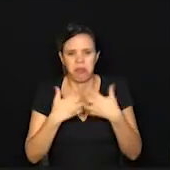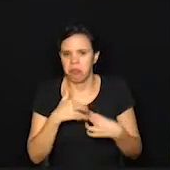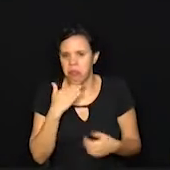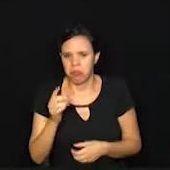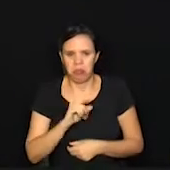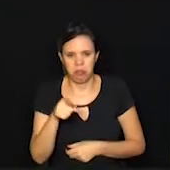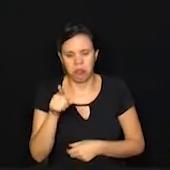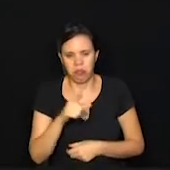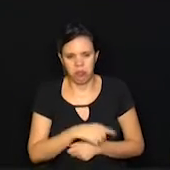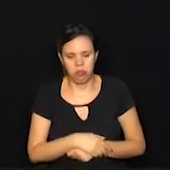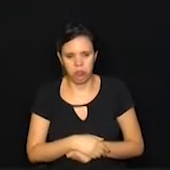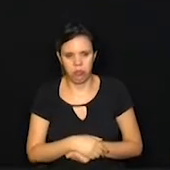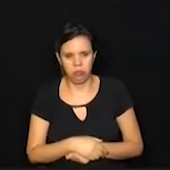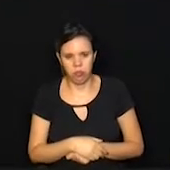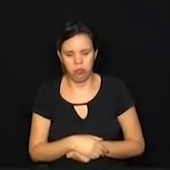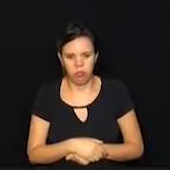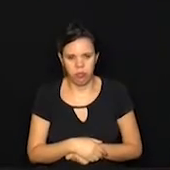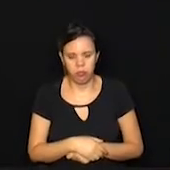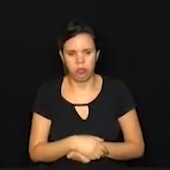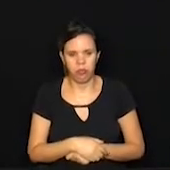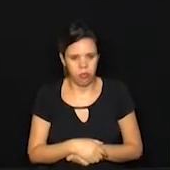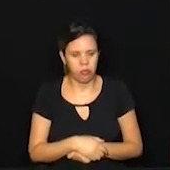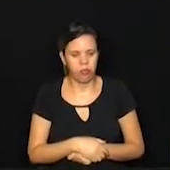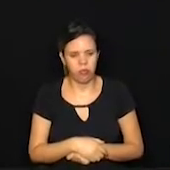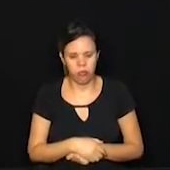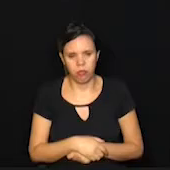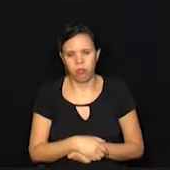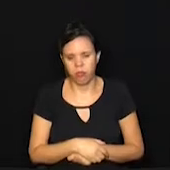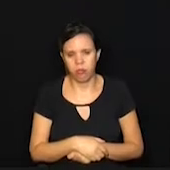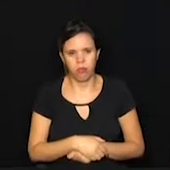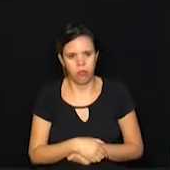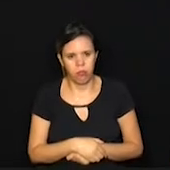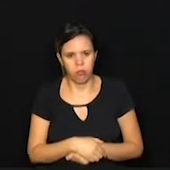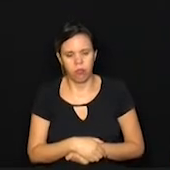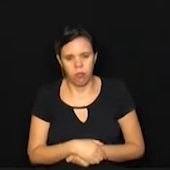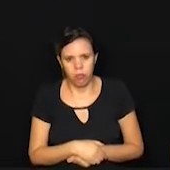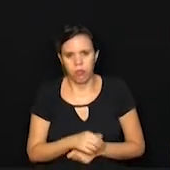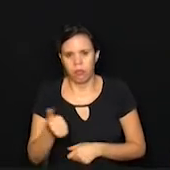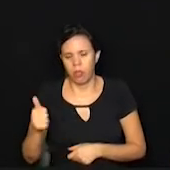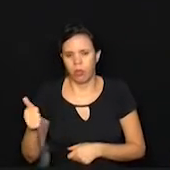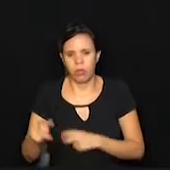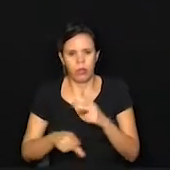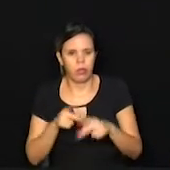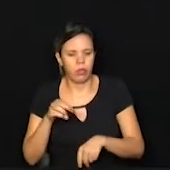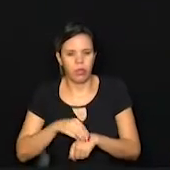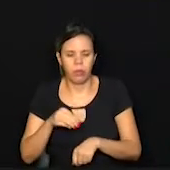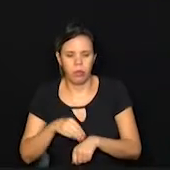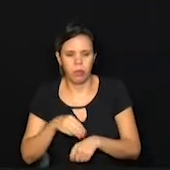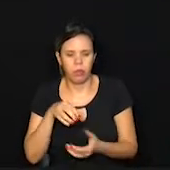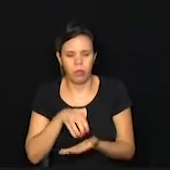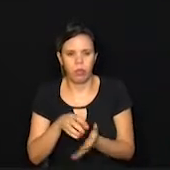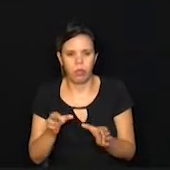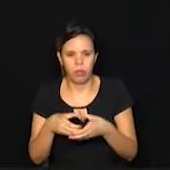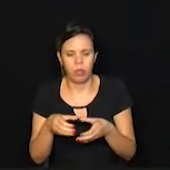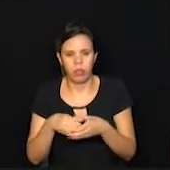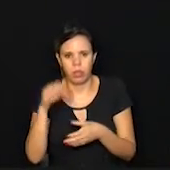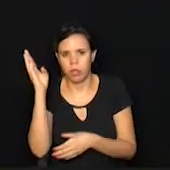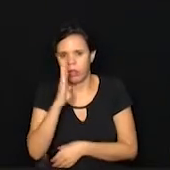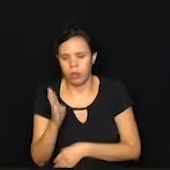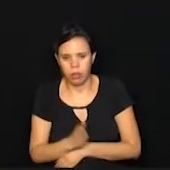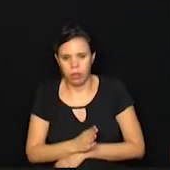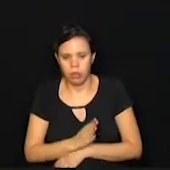você tem se eu não me lembro se eu não me equivoco 11 membros do comitê central do Partido Comunista Brasileiro